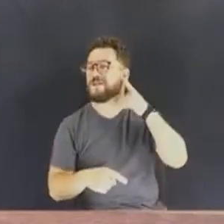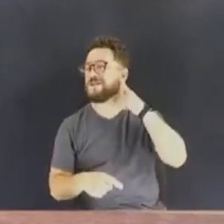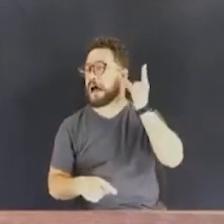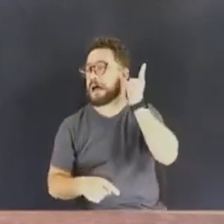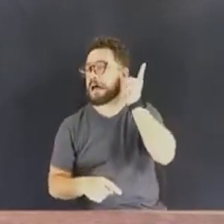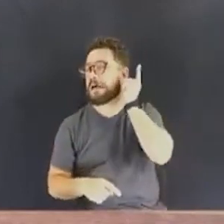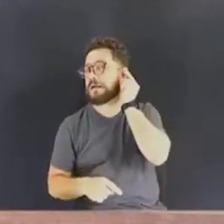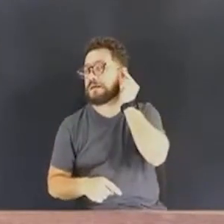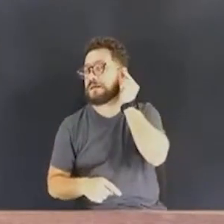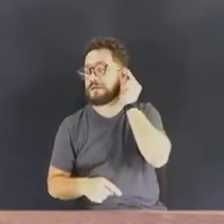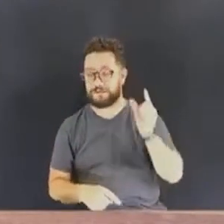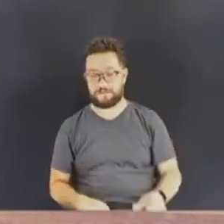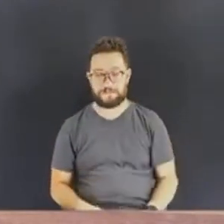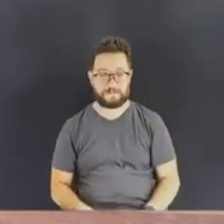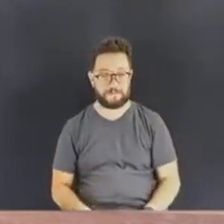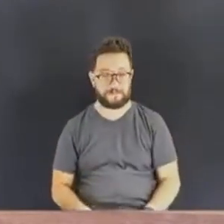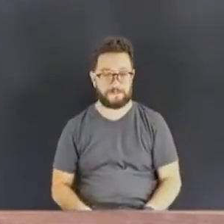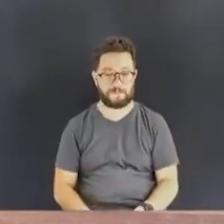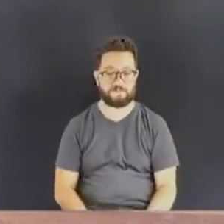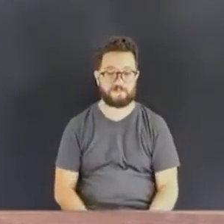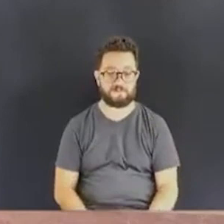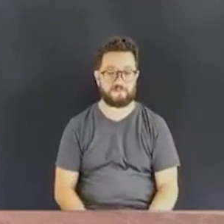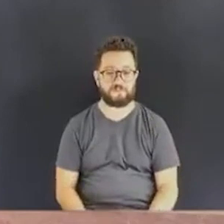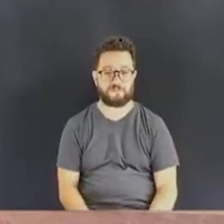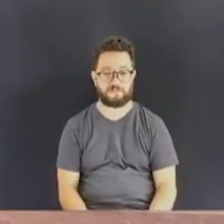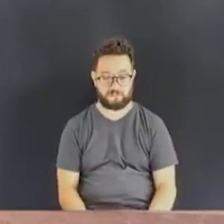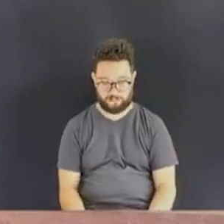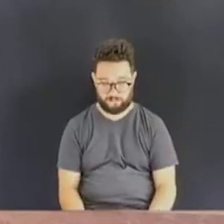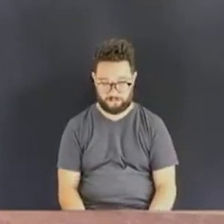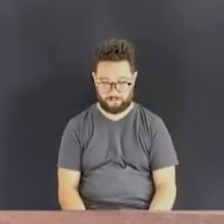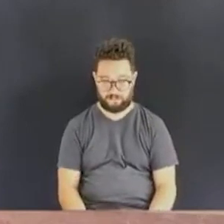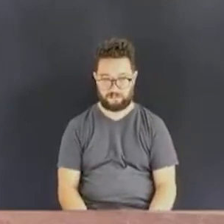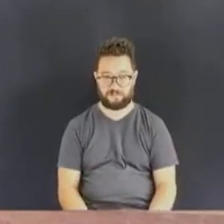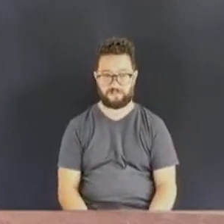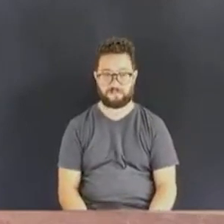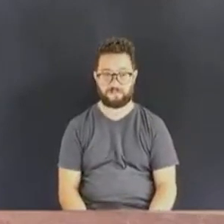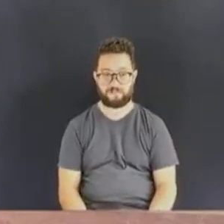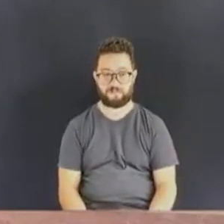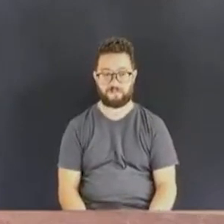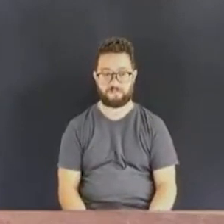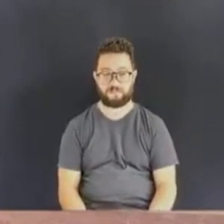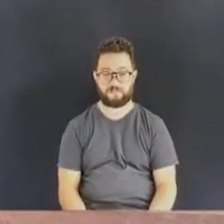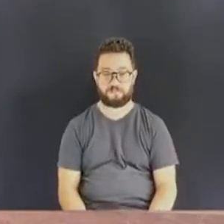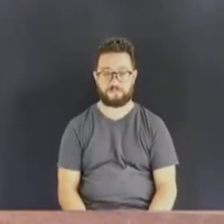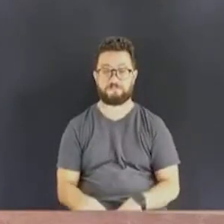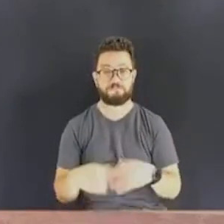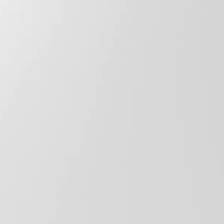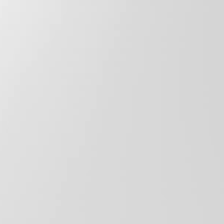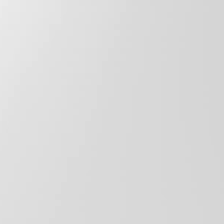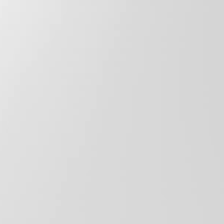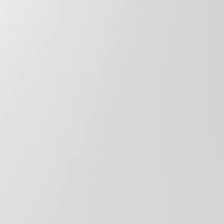Vieira. Então, respondi a Vossa Excelência, eu acho que atendo esse bloco, senhor presidente.